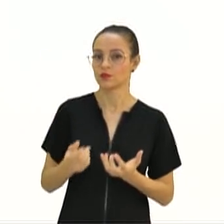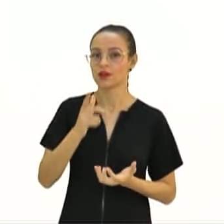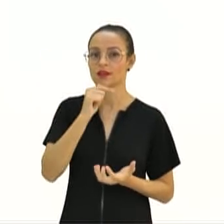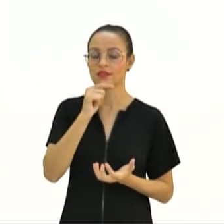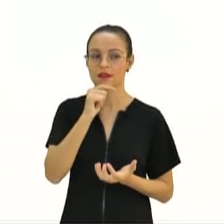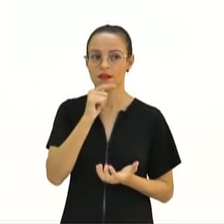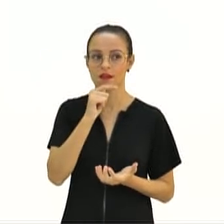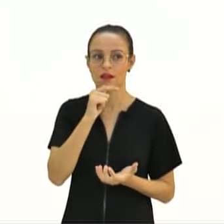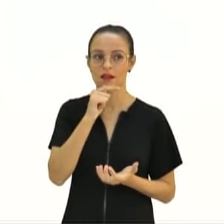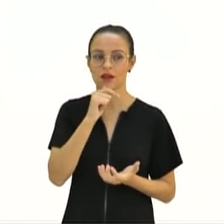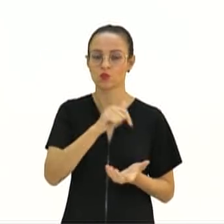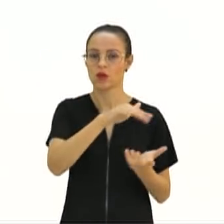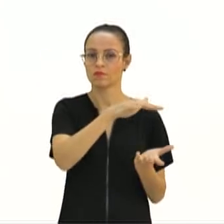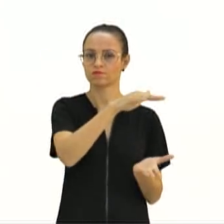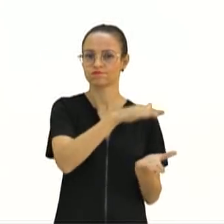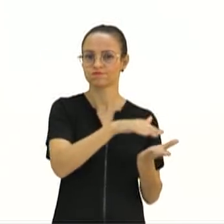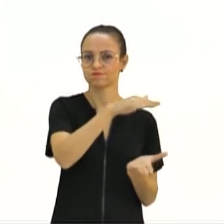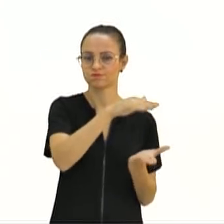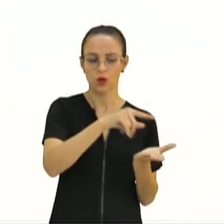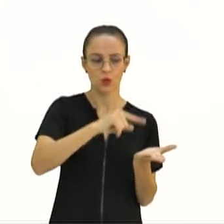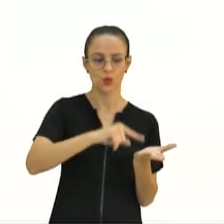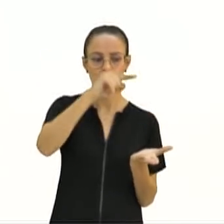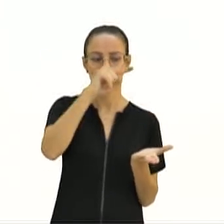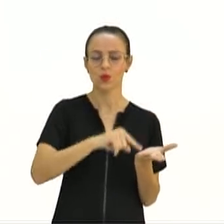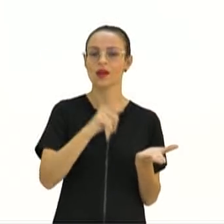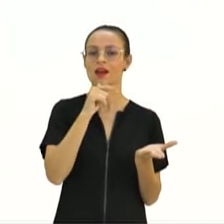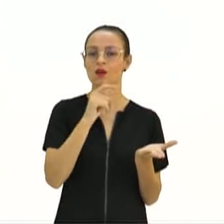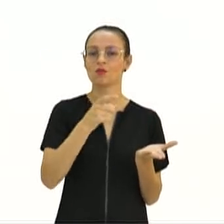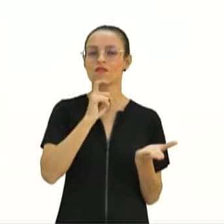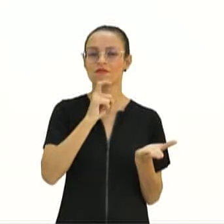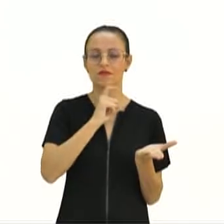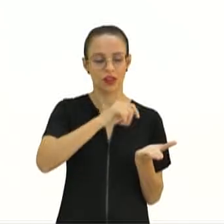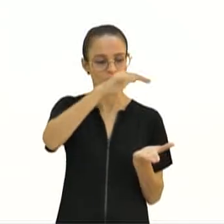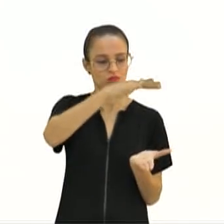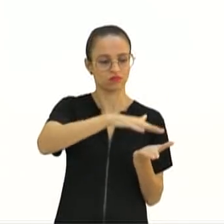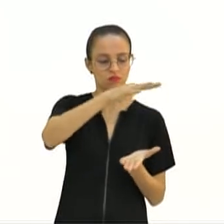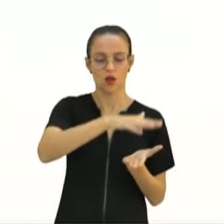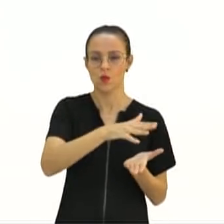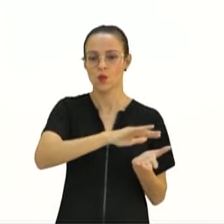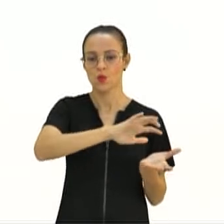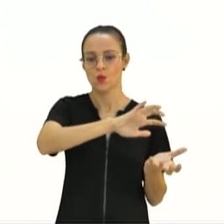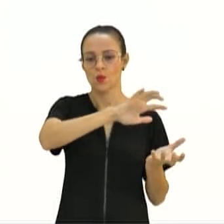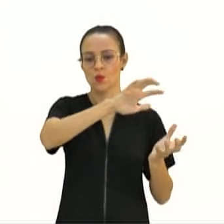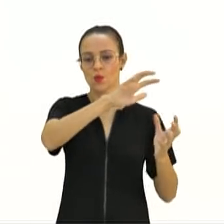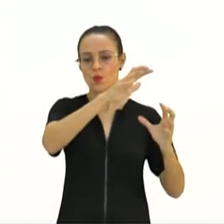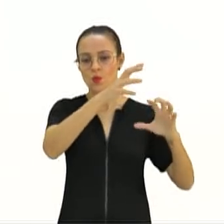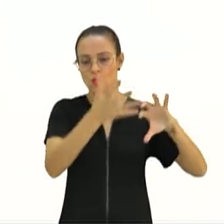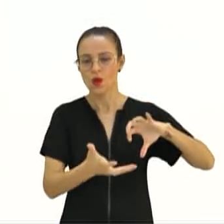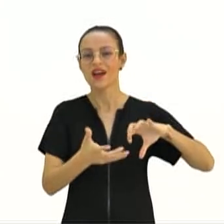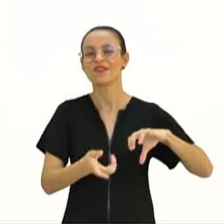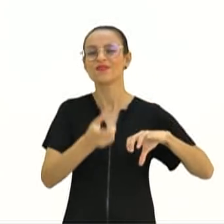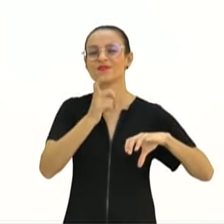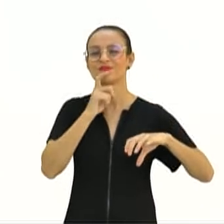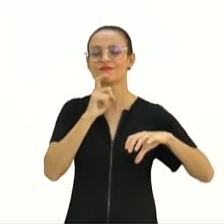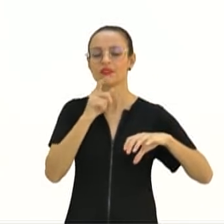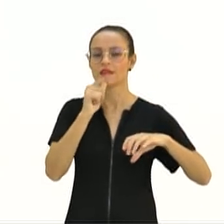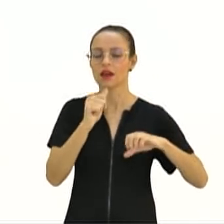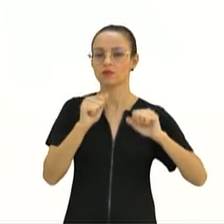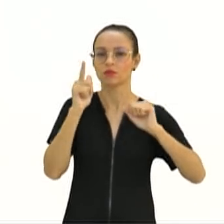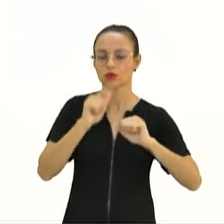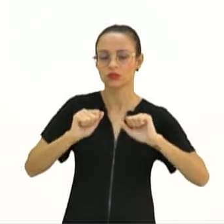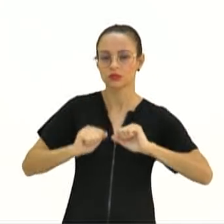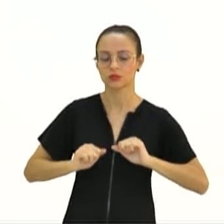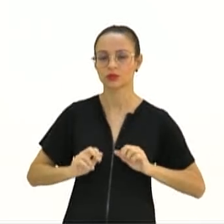aqui no condensador a passagem de água fria, tentando gerar um resfriamento dessa água para condensar esse vapor,